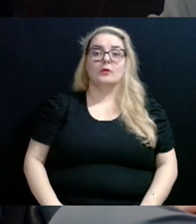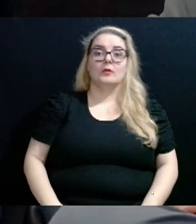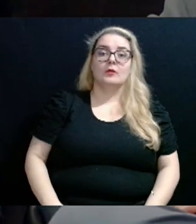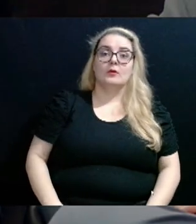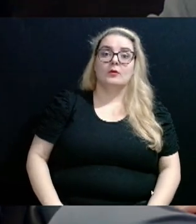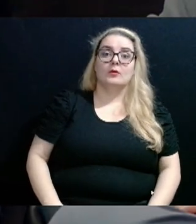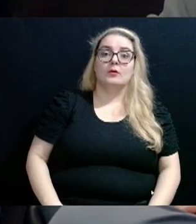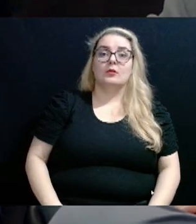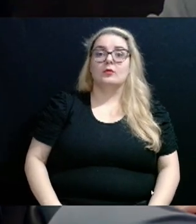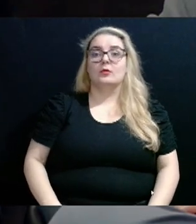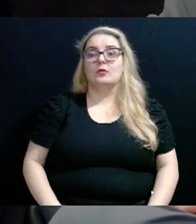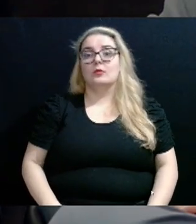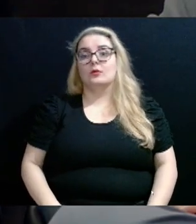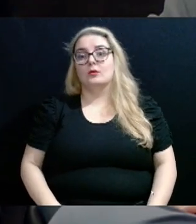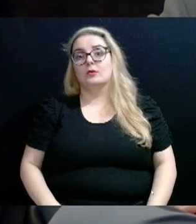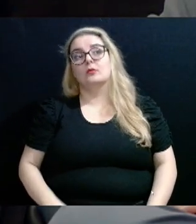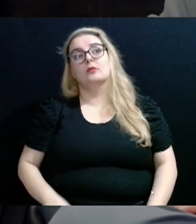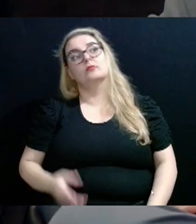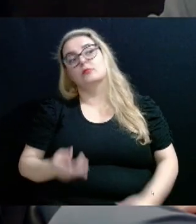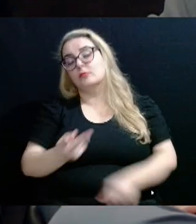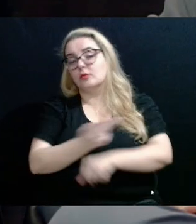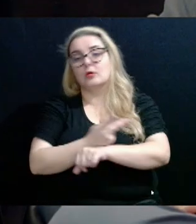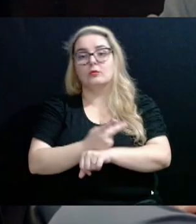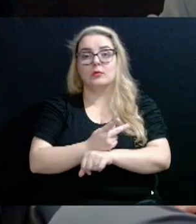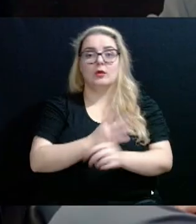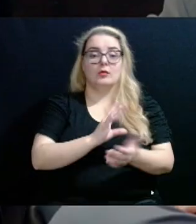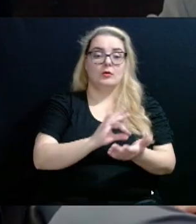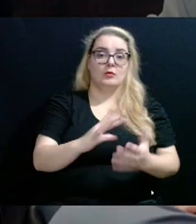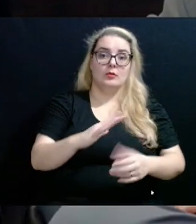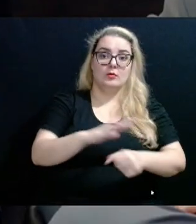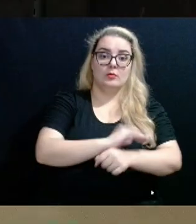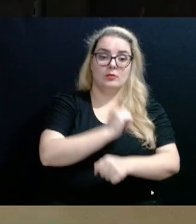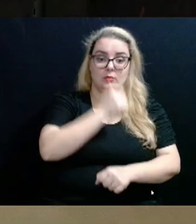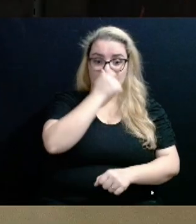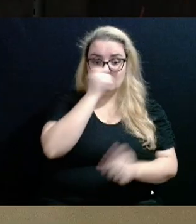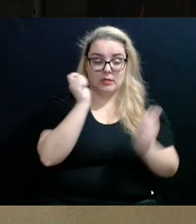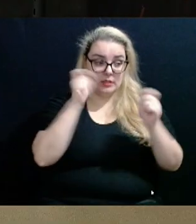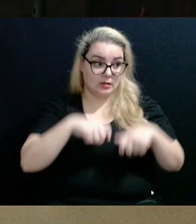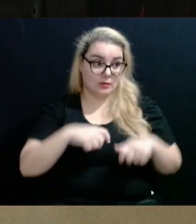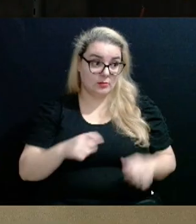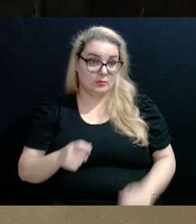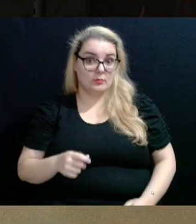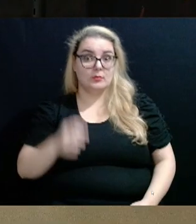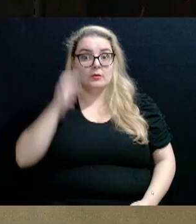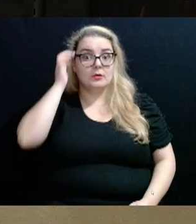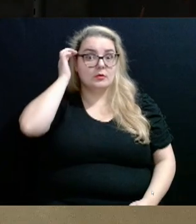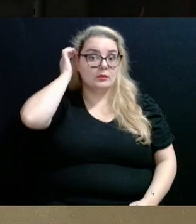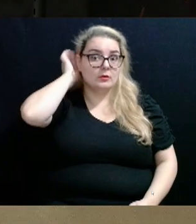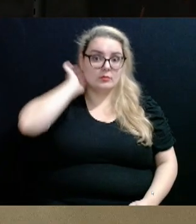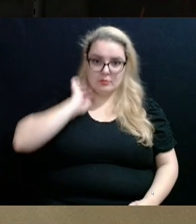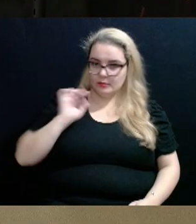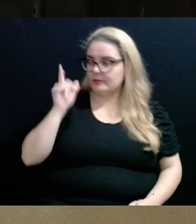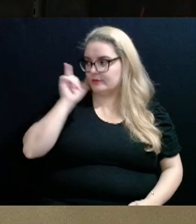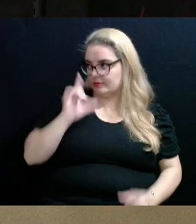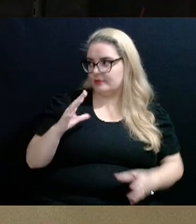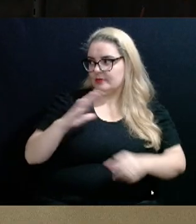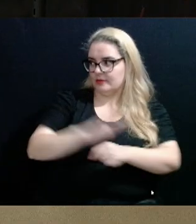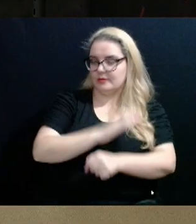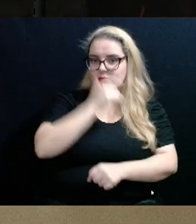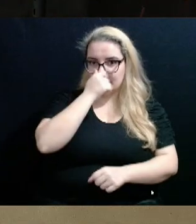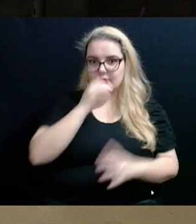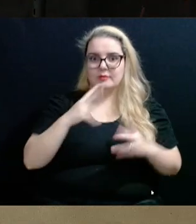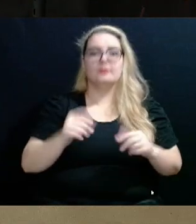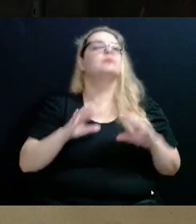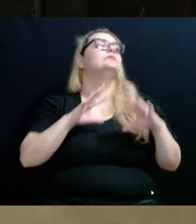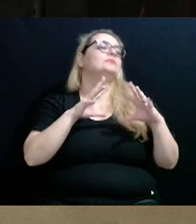o álbum da forma mais rápida possível, assim. Você conseguiu completar os seus álbuns? Sim, completei todos os álbuns, inclusive eu trouxe aqui